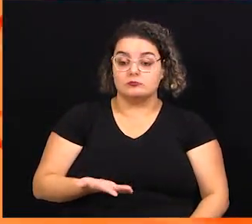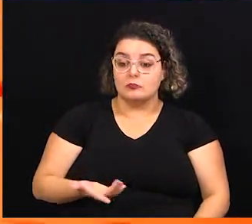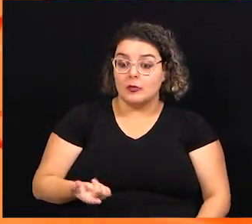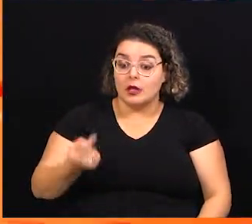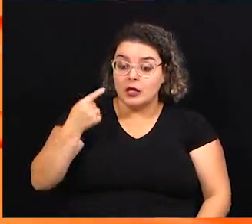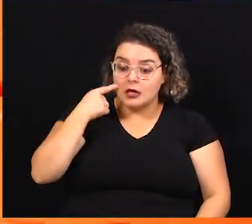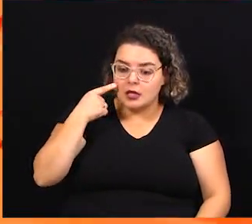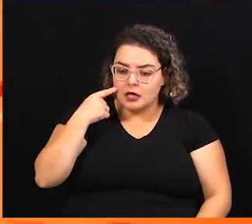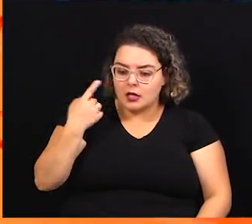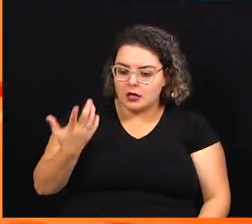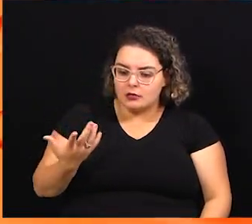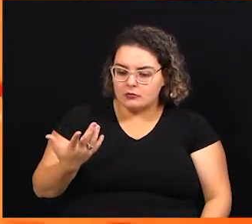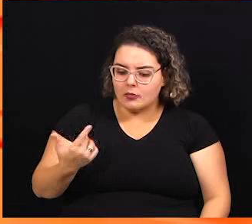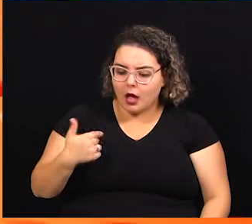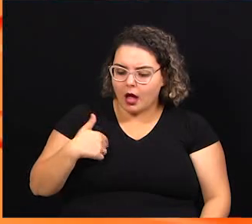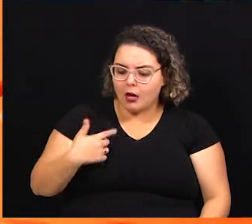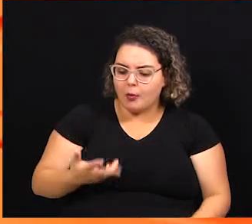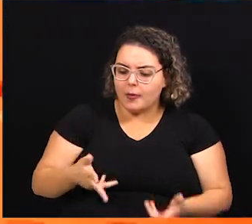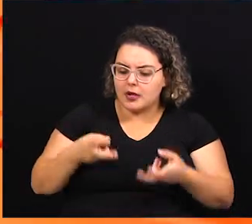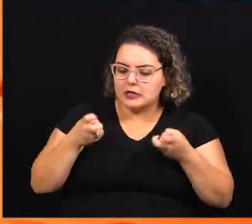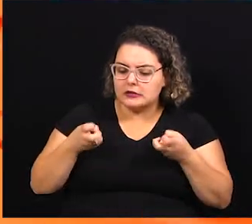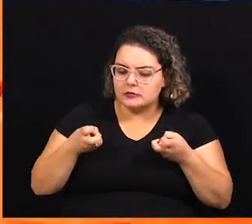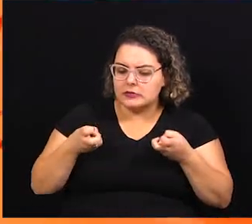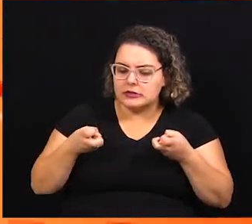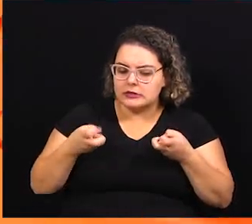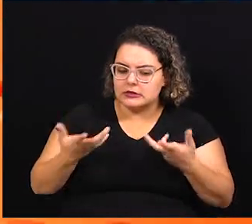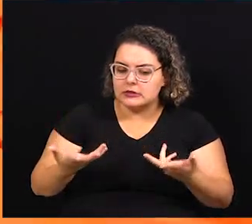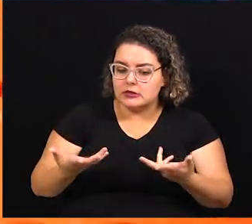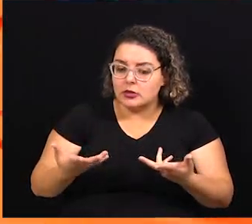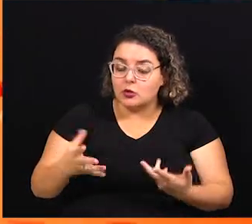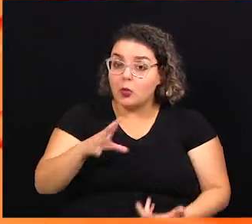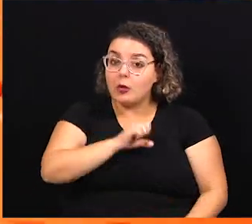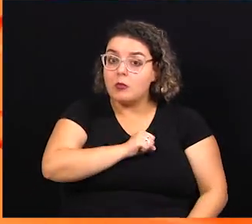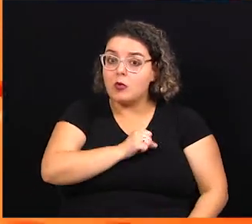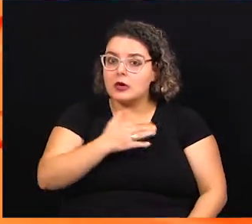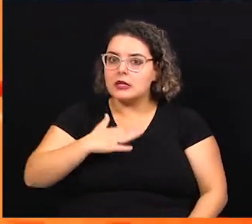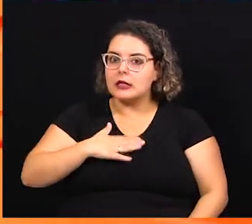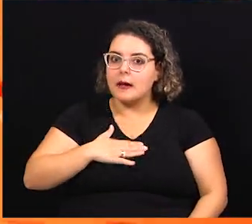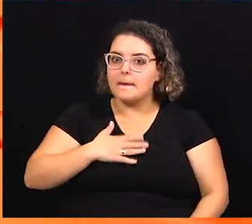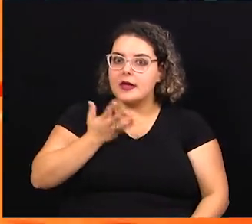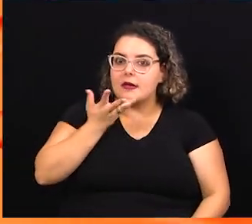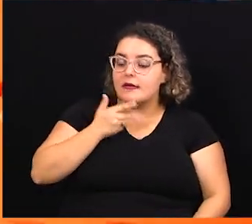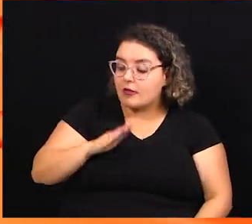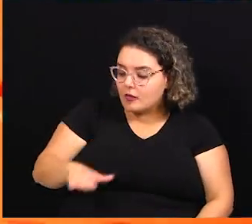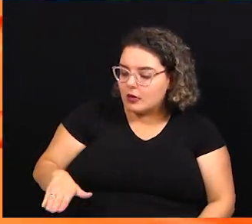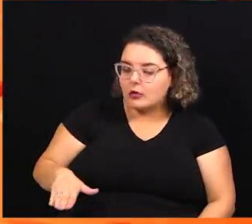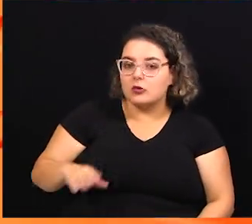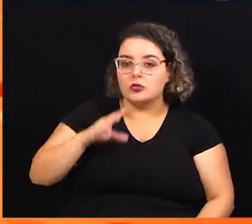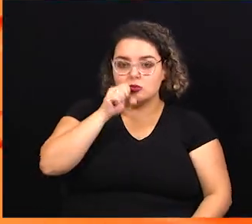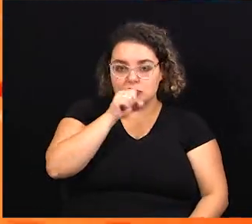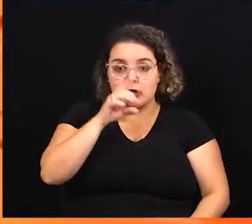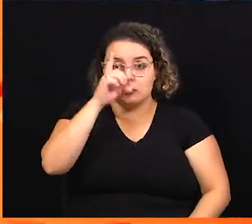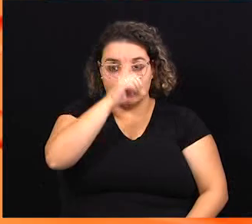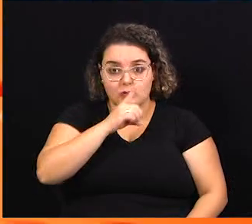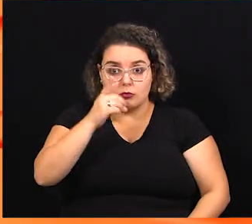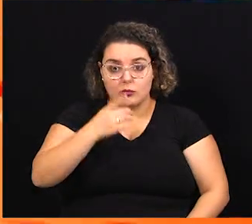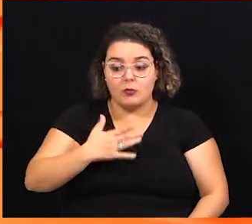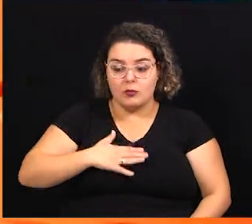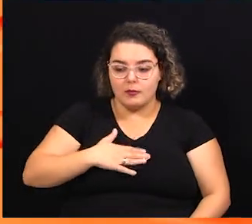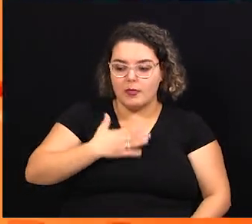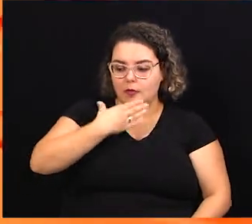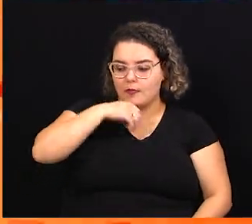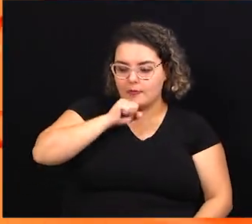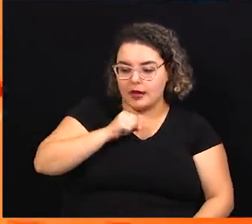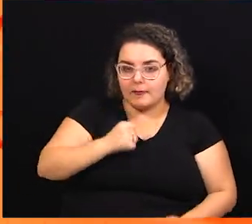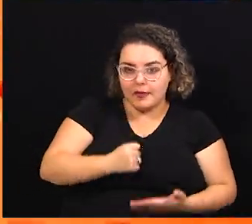Então, de repente, eu percebi que o amor a isso vinha da minha infância. Todo final de semana, o meu pai me levava sábado ou